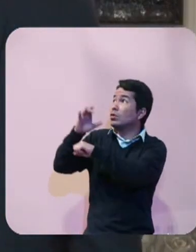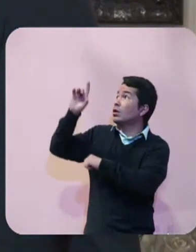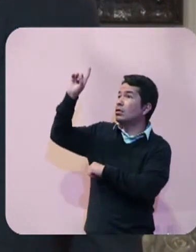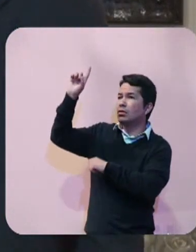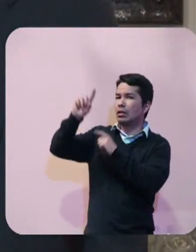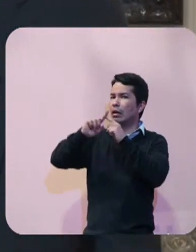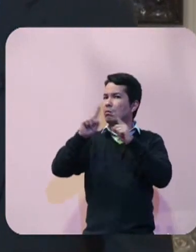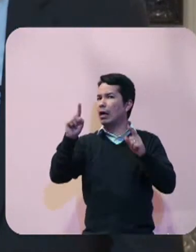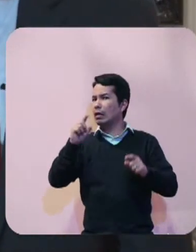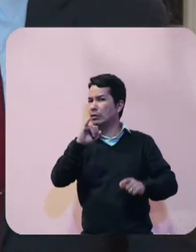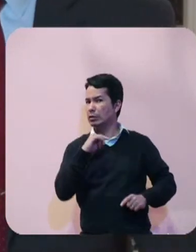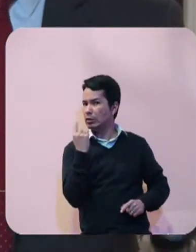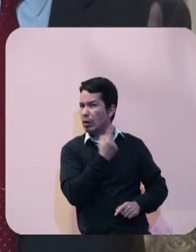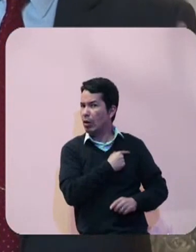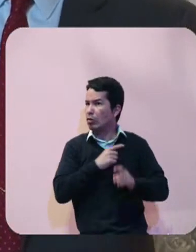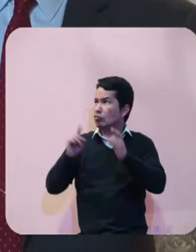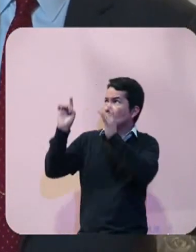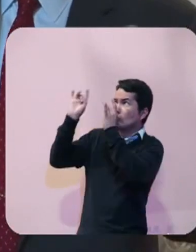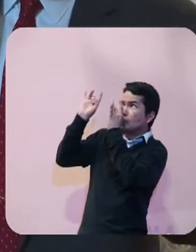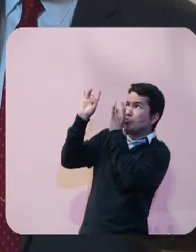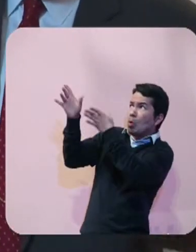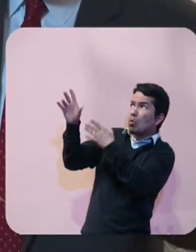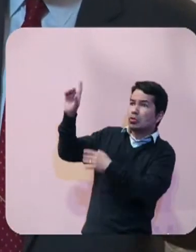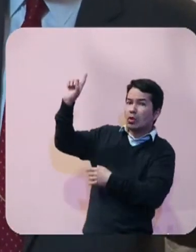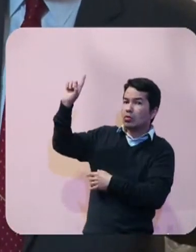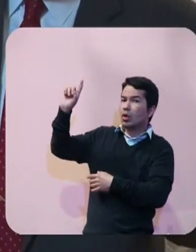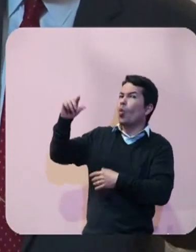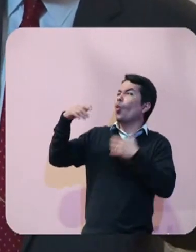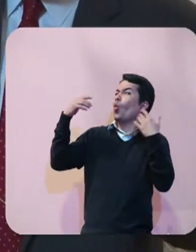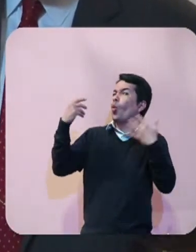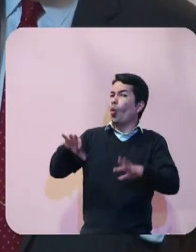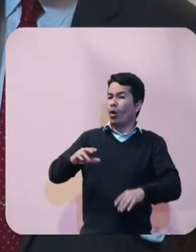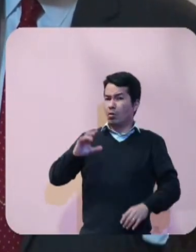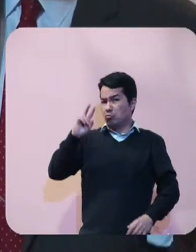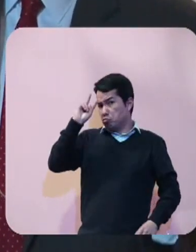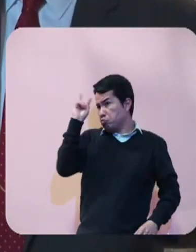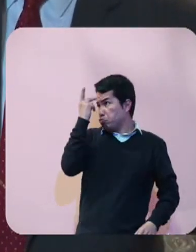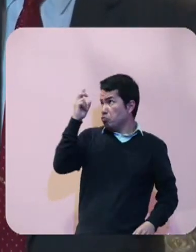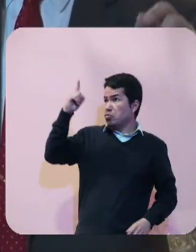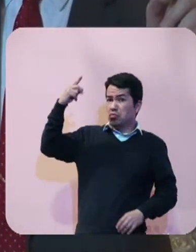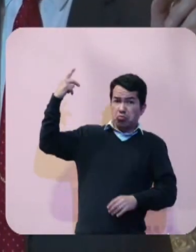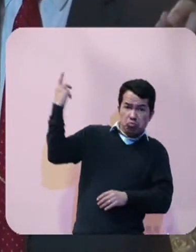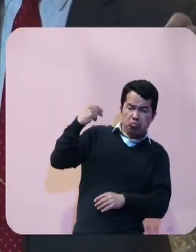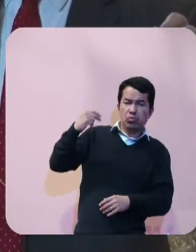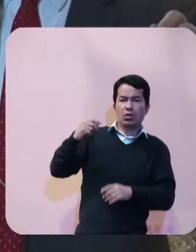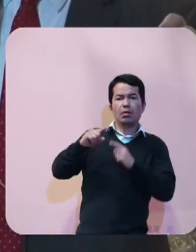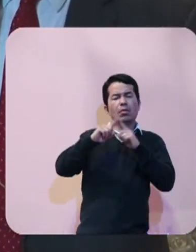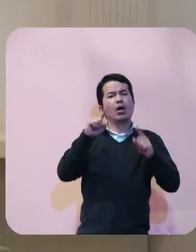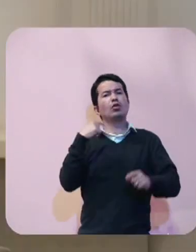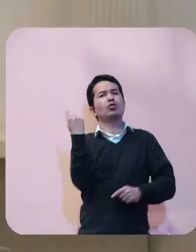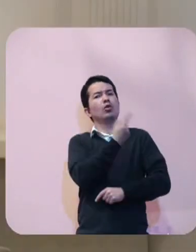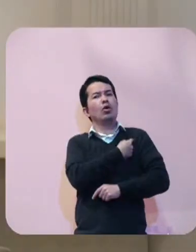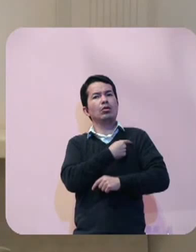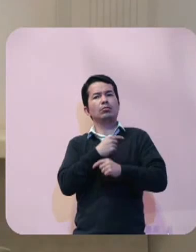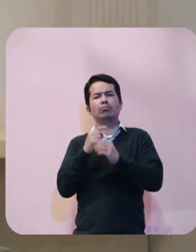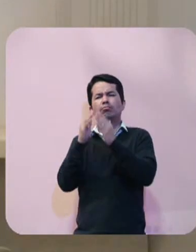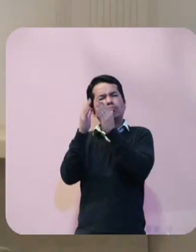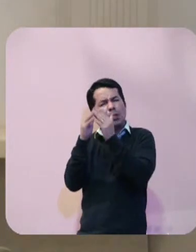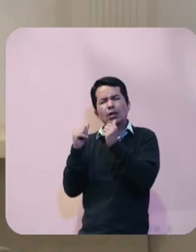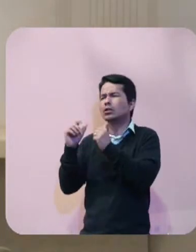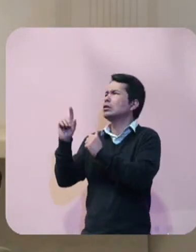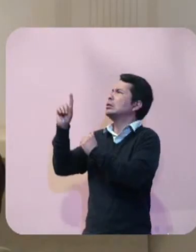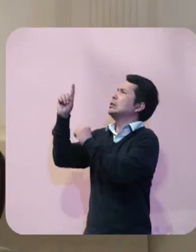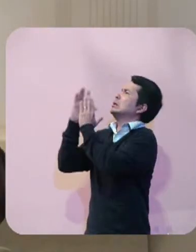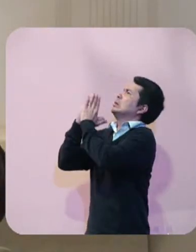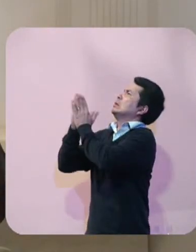abandonam. Nós, pois, jejuamos e pedimos isto ao nosso Deus e Ele nos atendeu. Essa foi uma